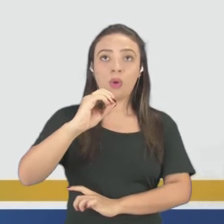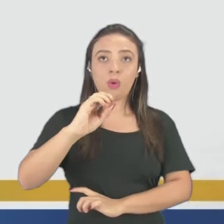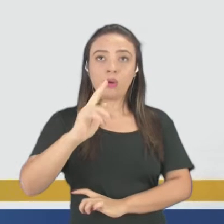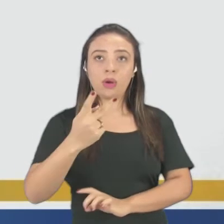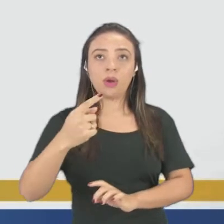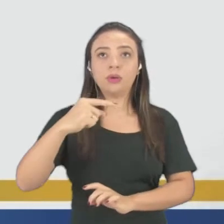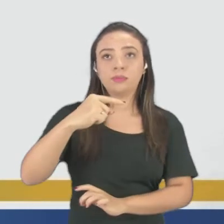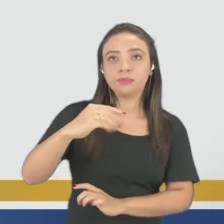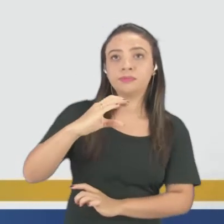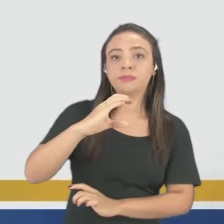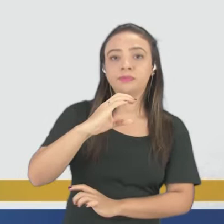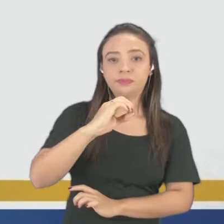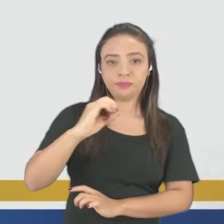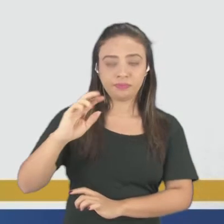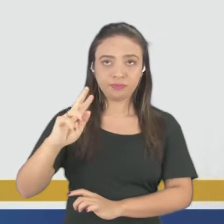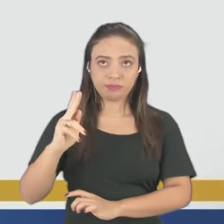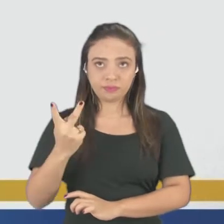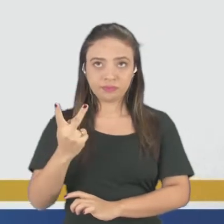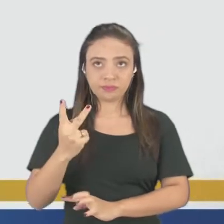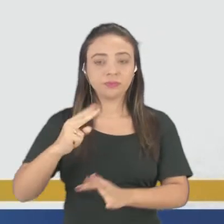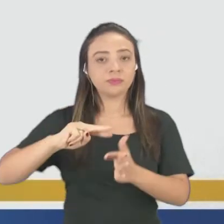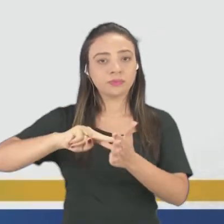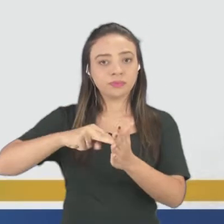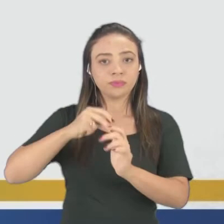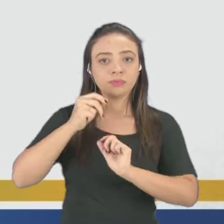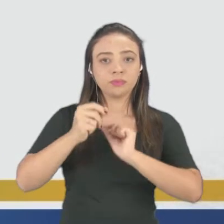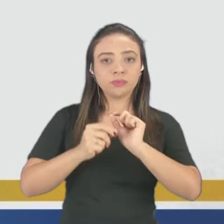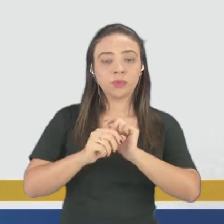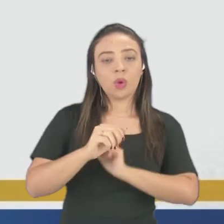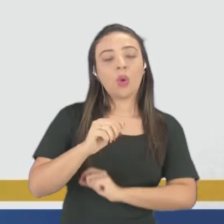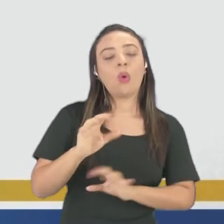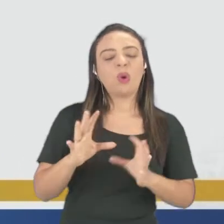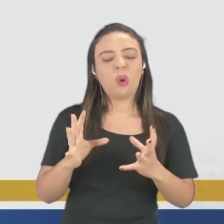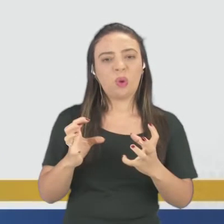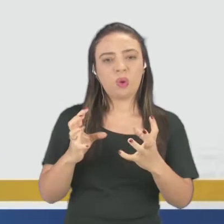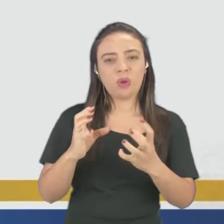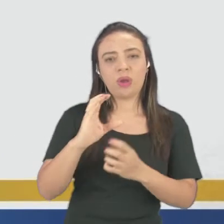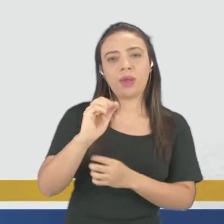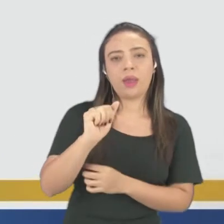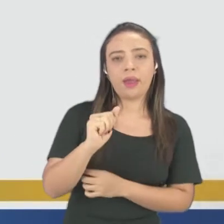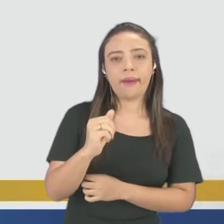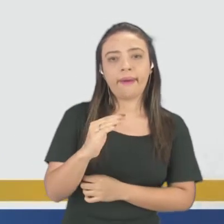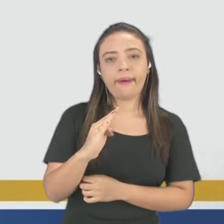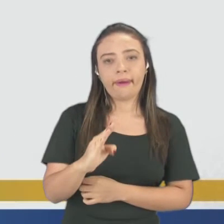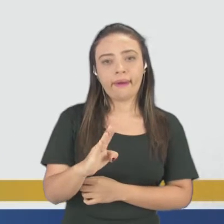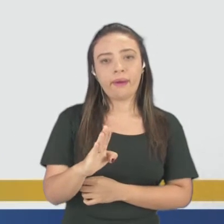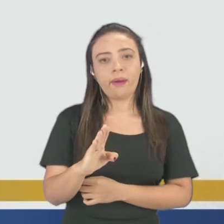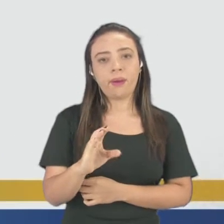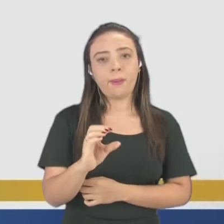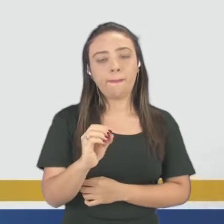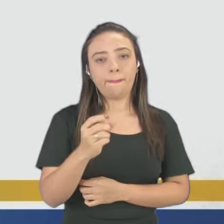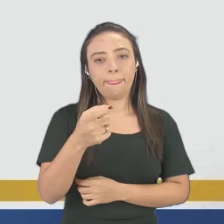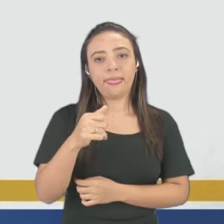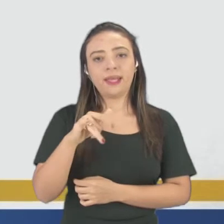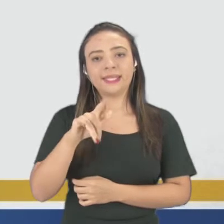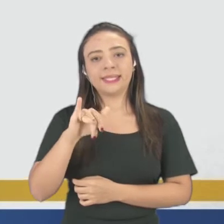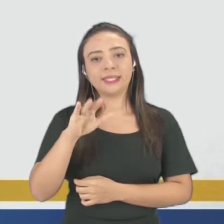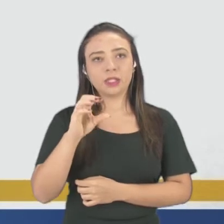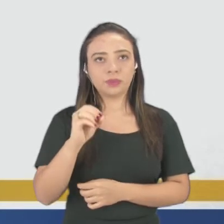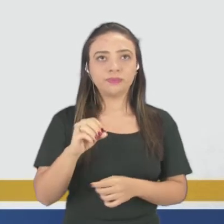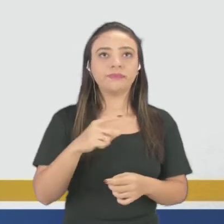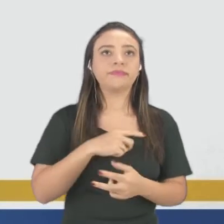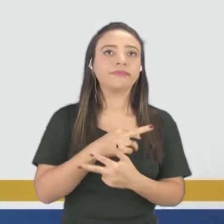descer dupla ou para caracterizar e um ácido carboxílico beleza participa de vários processos bioquímicos